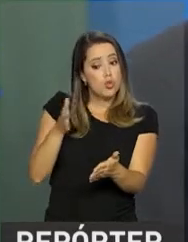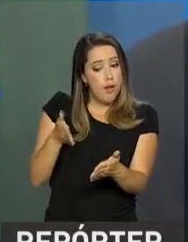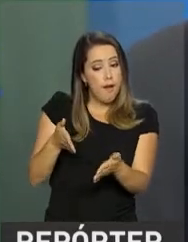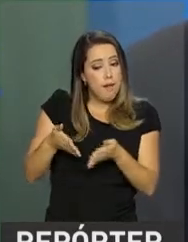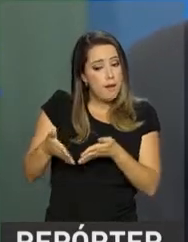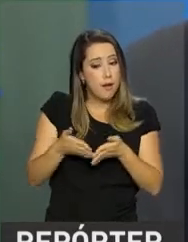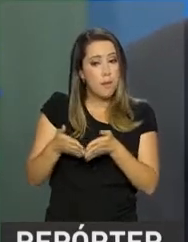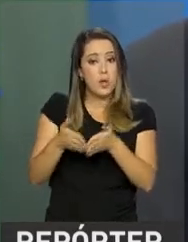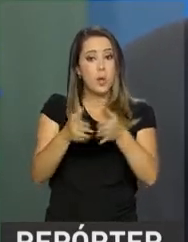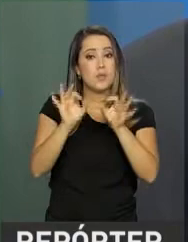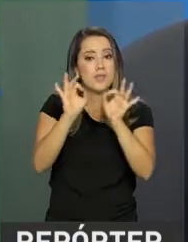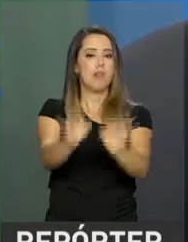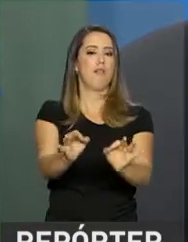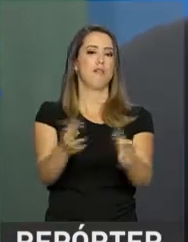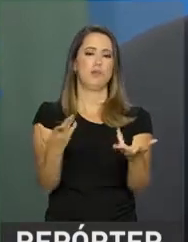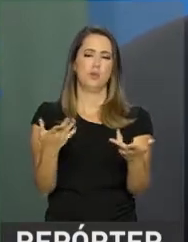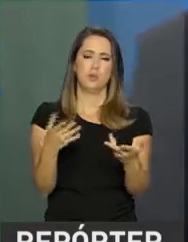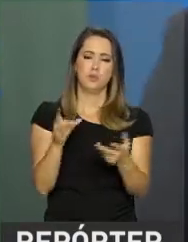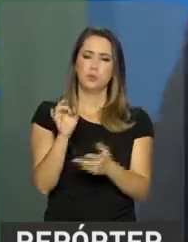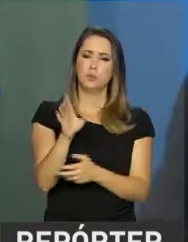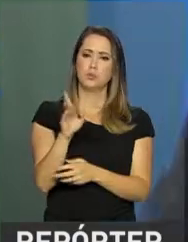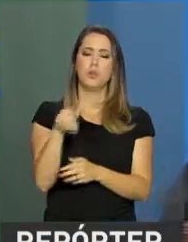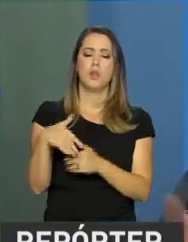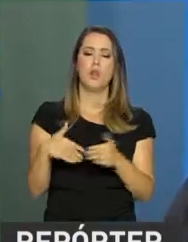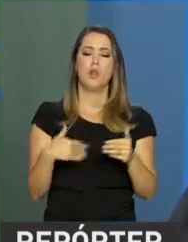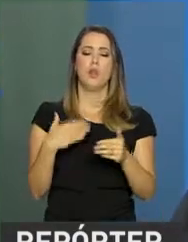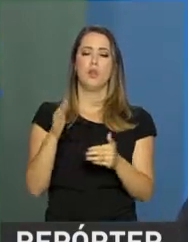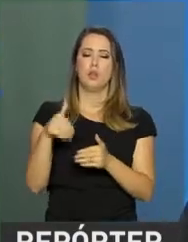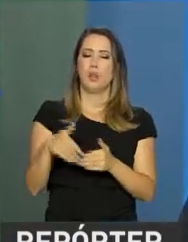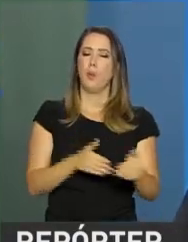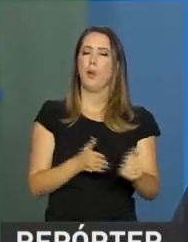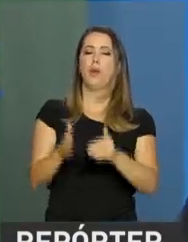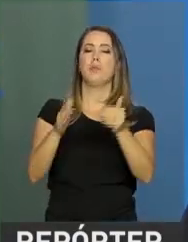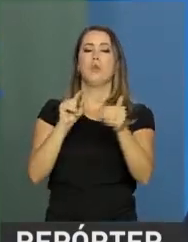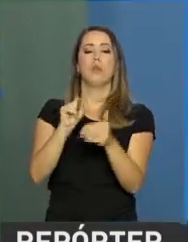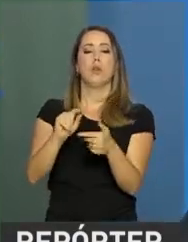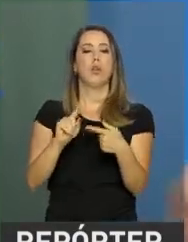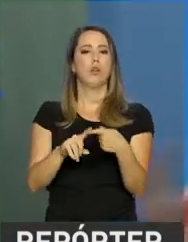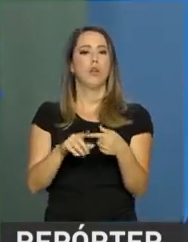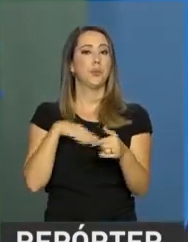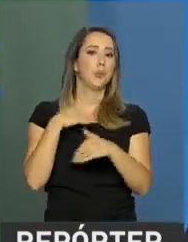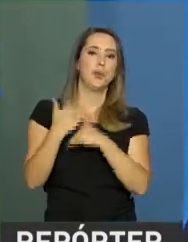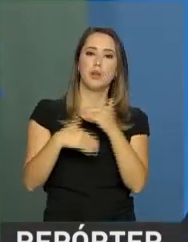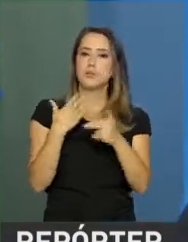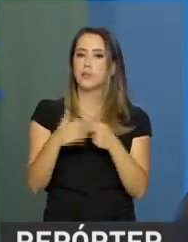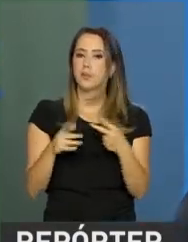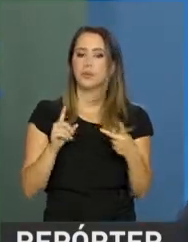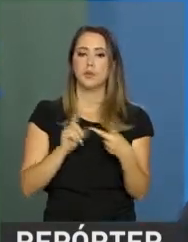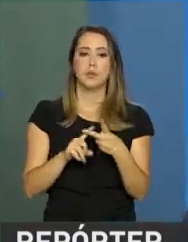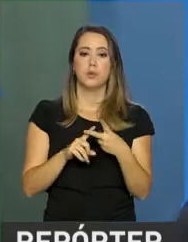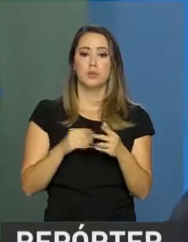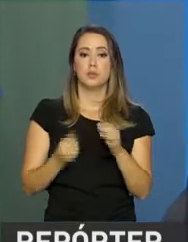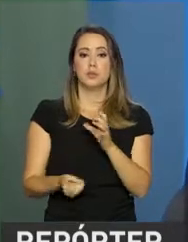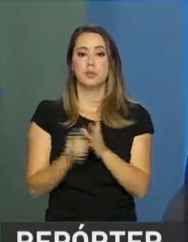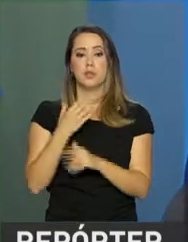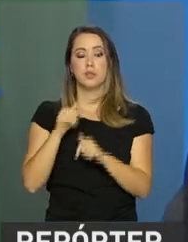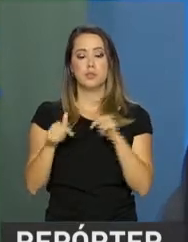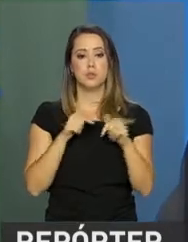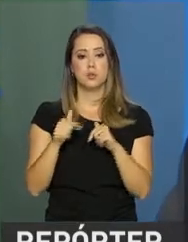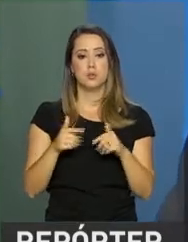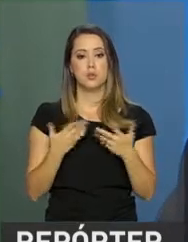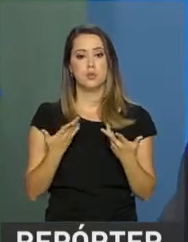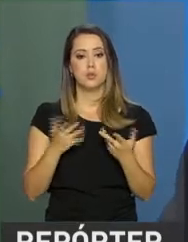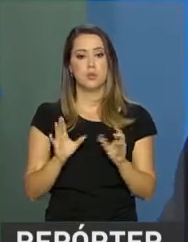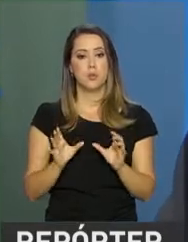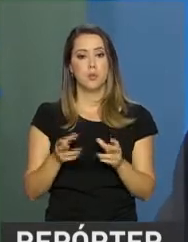rumo certo que o roubo para dizer uma obviedade do crescimento e da geração de empregos